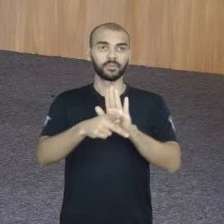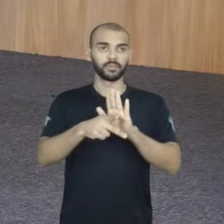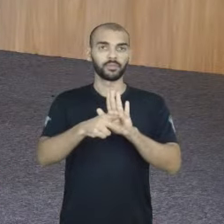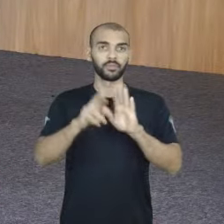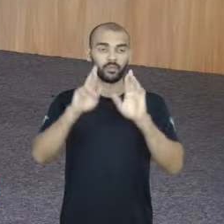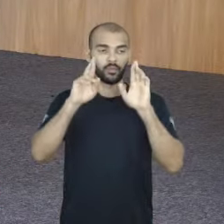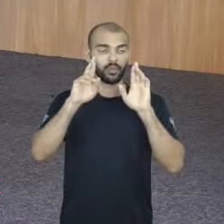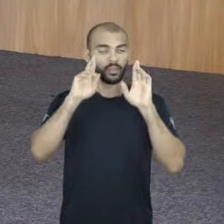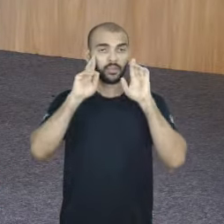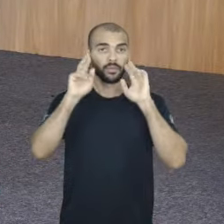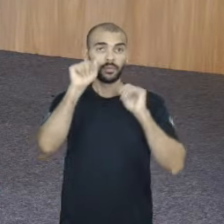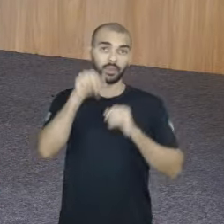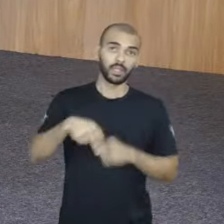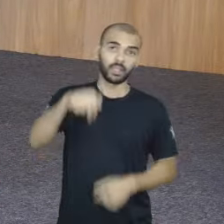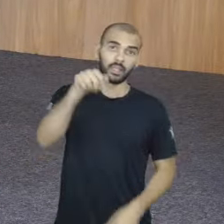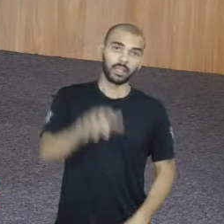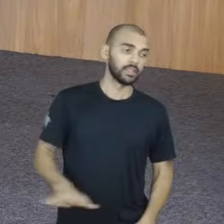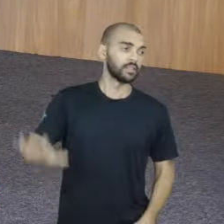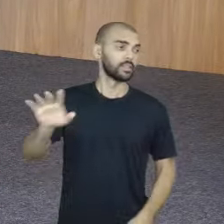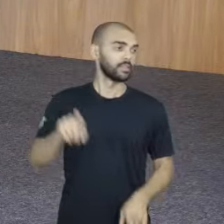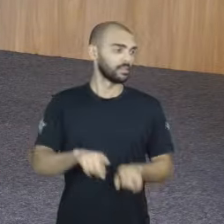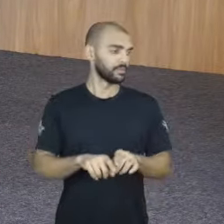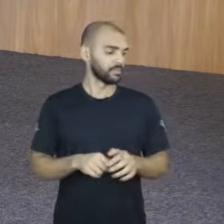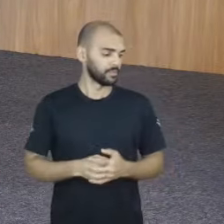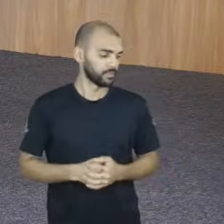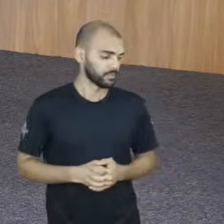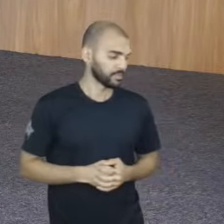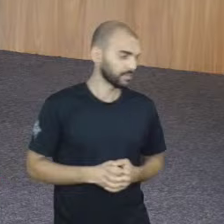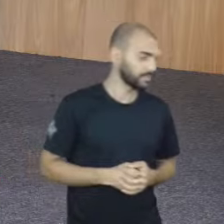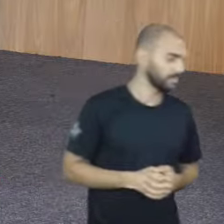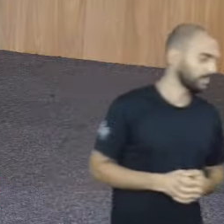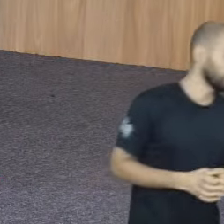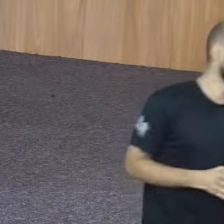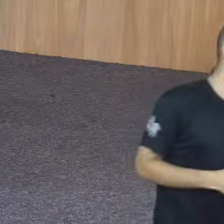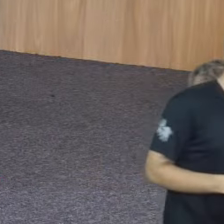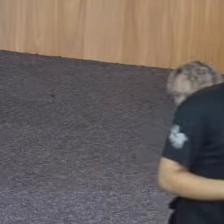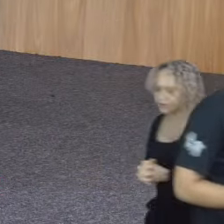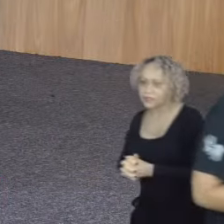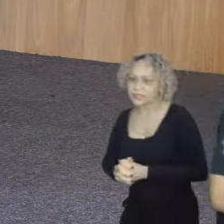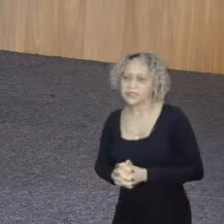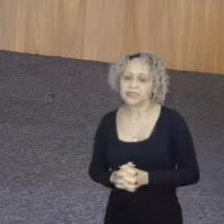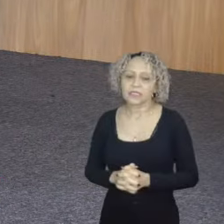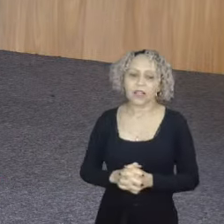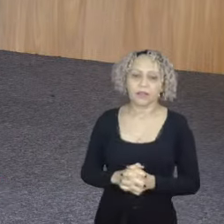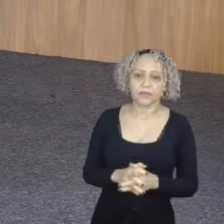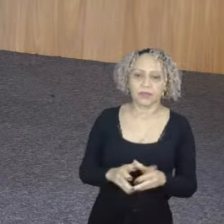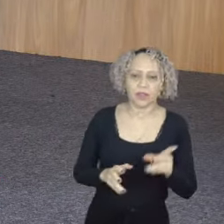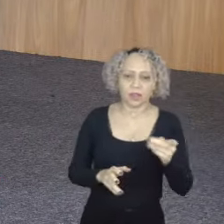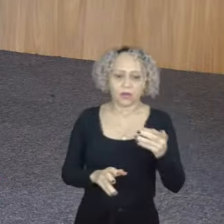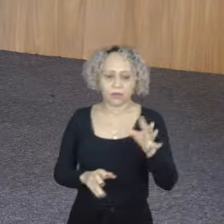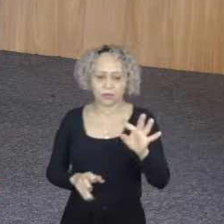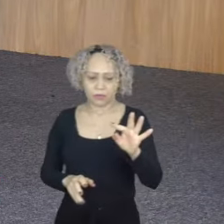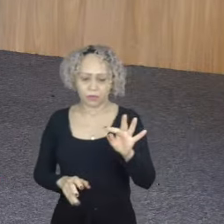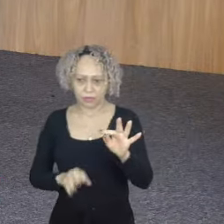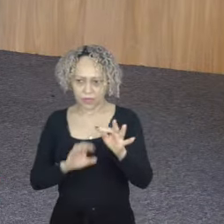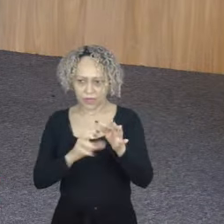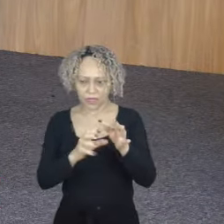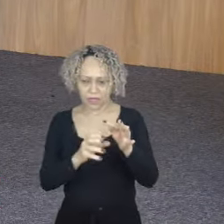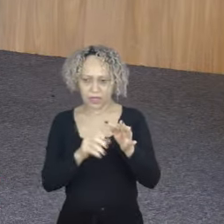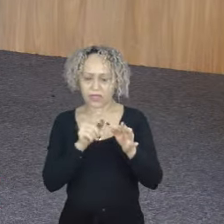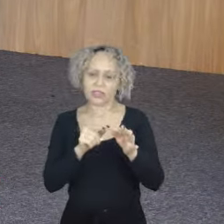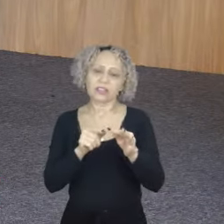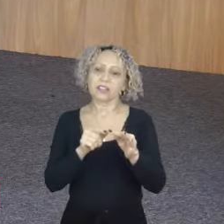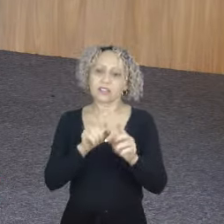Nacional do Partido dos Trabalhadores e das Trabalhadoras, que já divulgou o calendário e resolução para planejar a distribuição